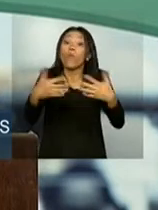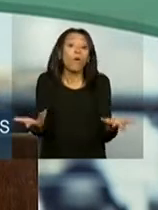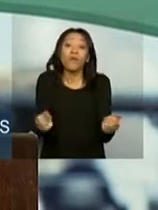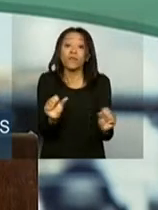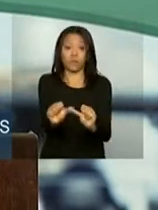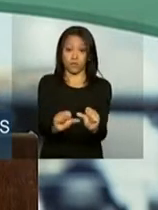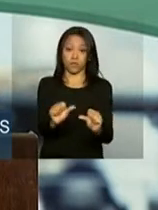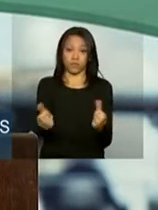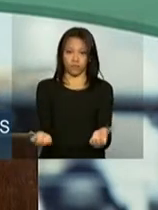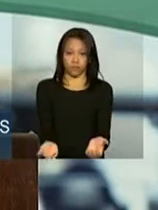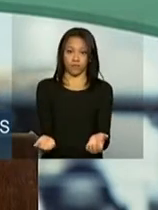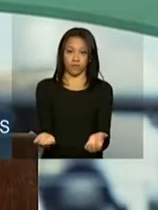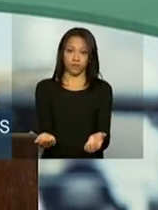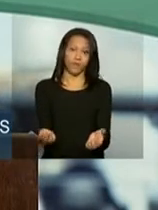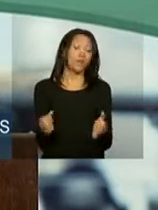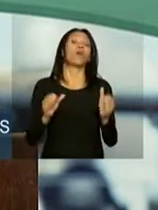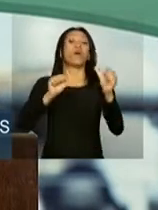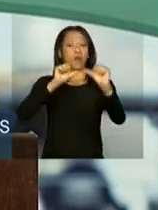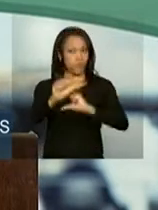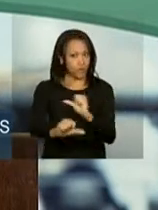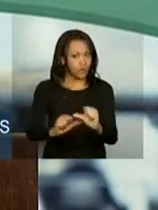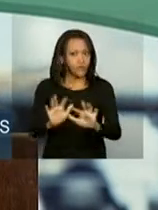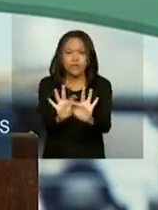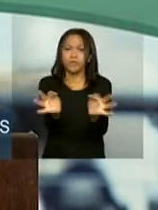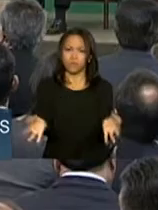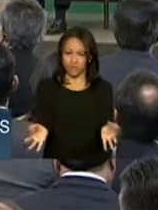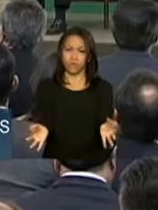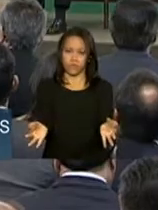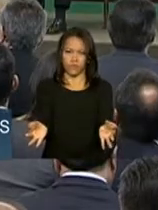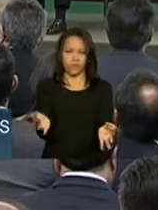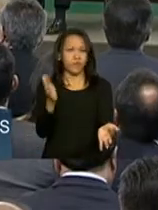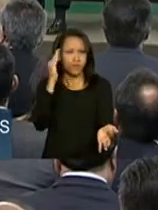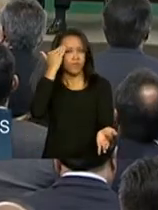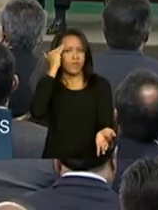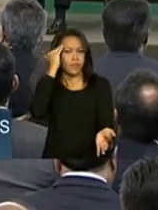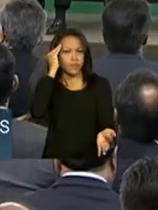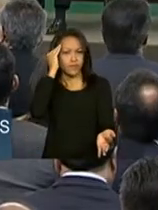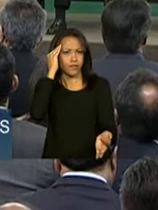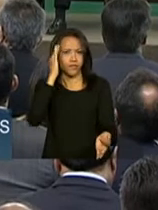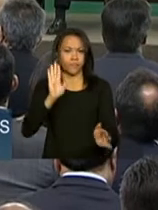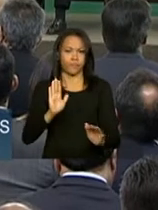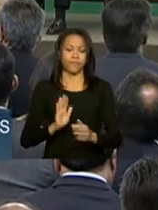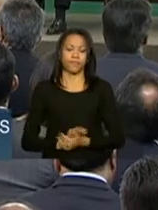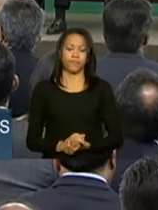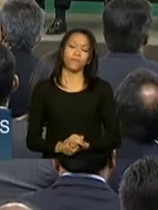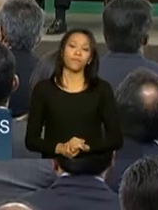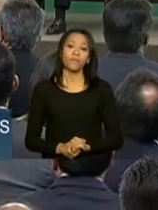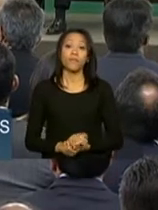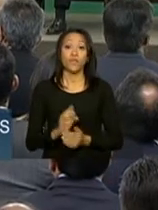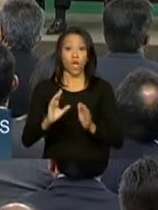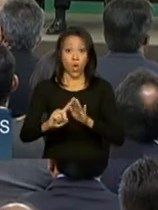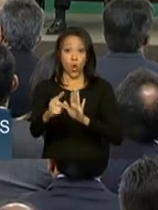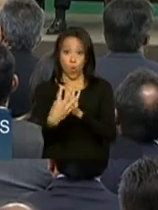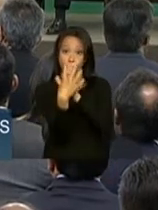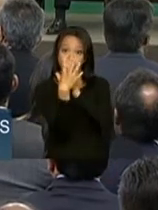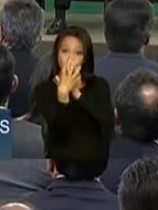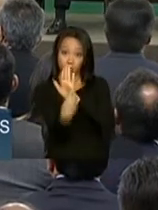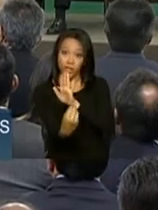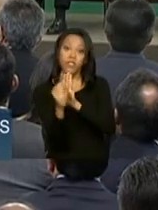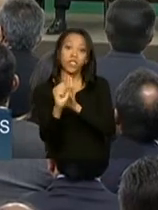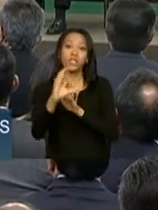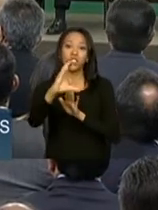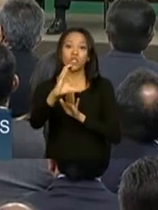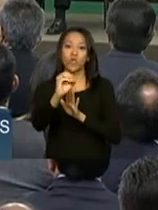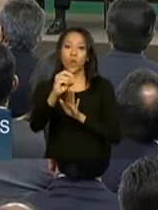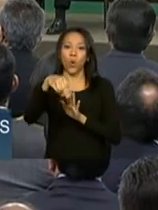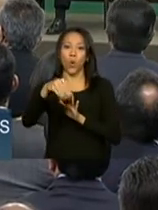modificação? A modificação é muito simples e facílima de ser entendida. O modelo de concessão